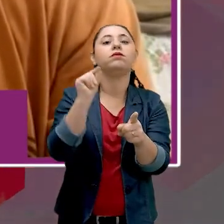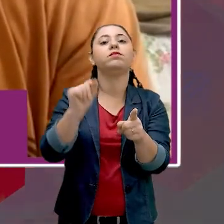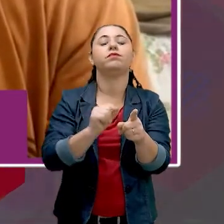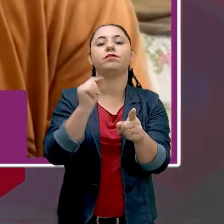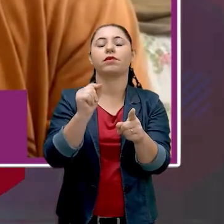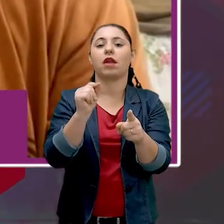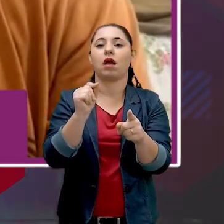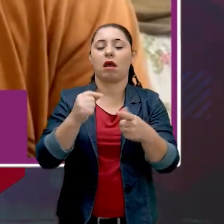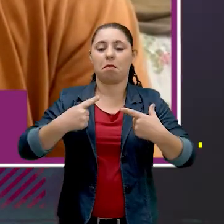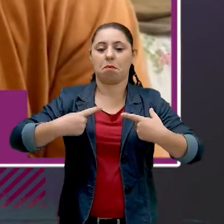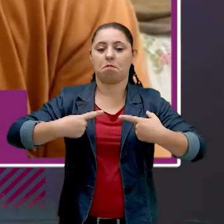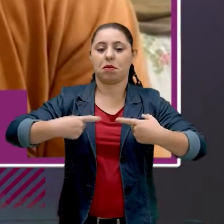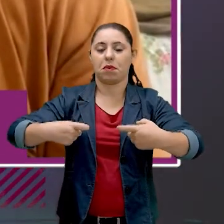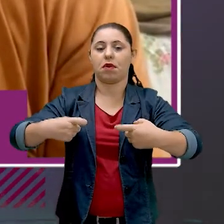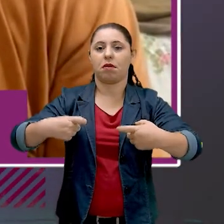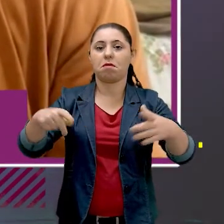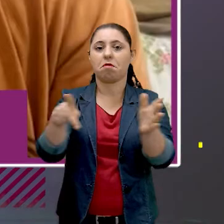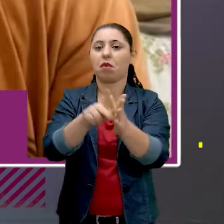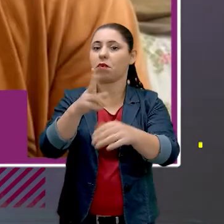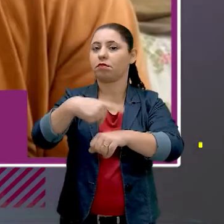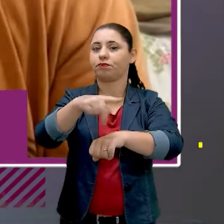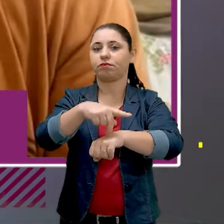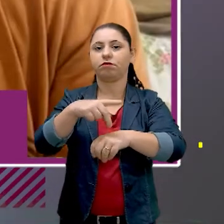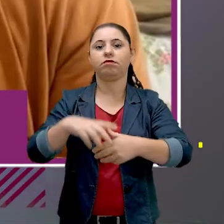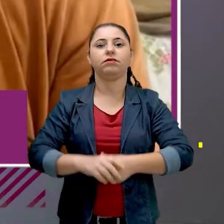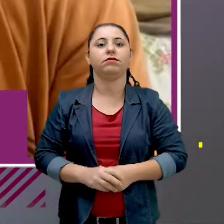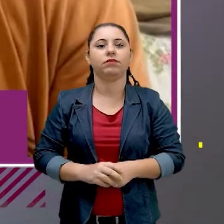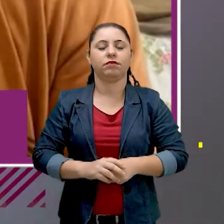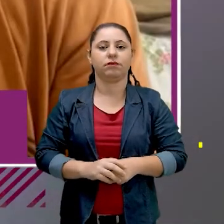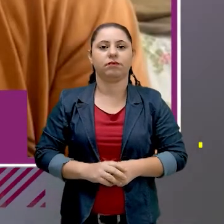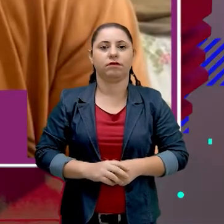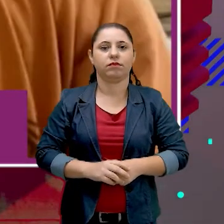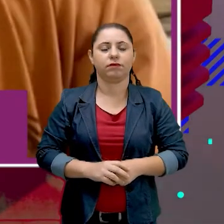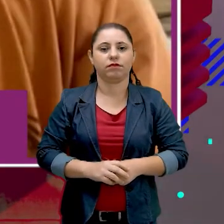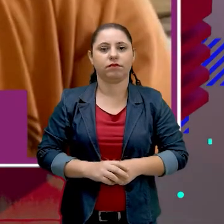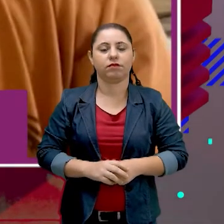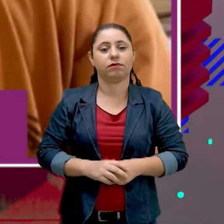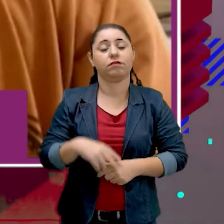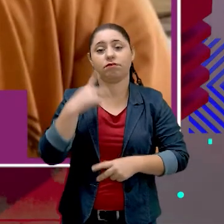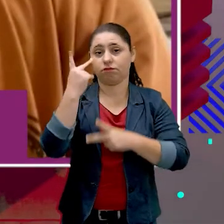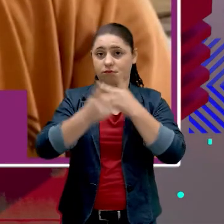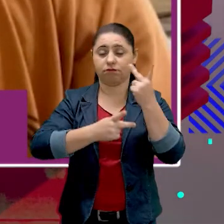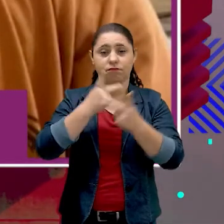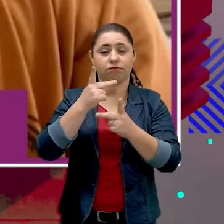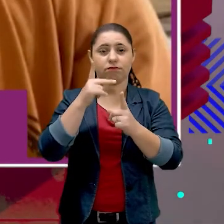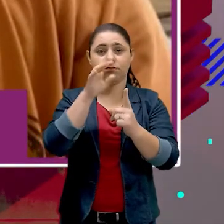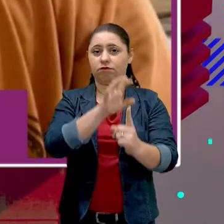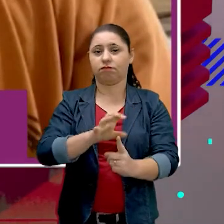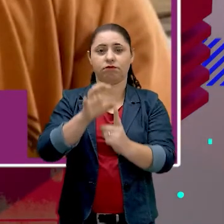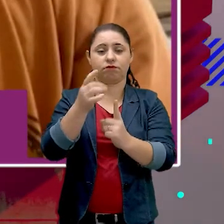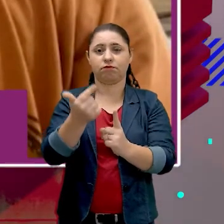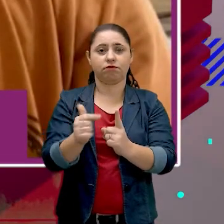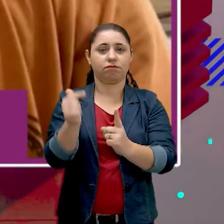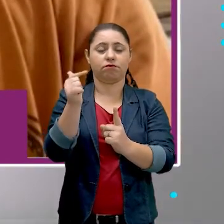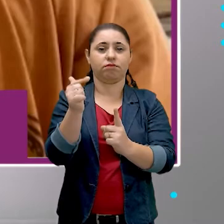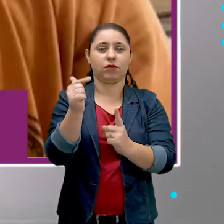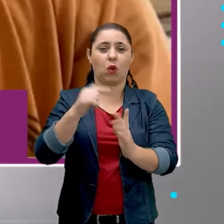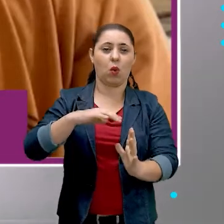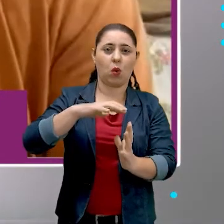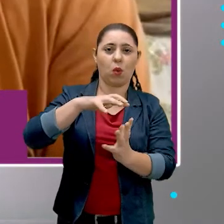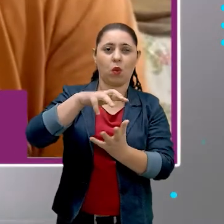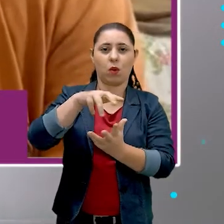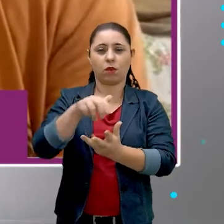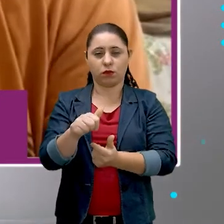curto prazo dos conflitos aqui para a gente? Dizer que a gente não terá impacto no mundo de